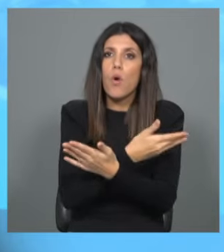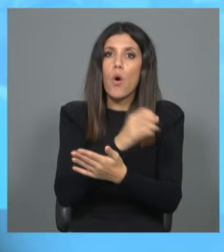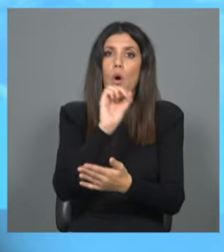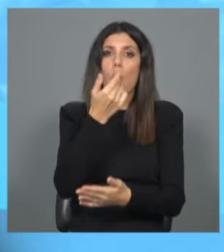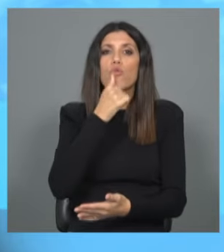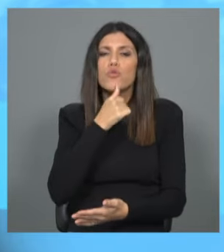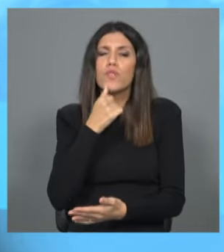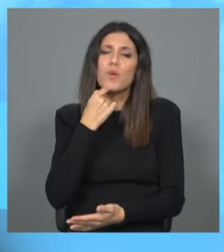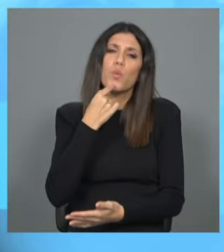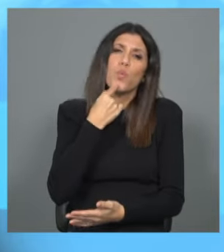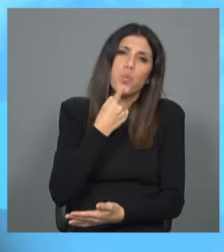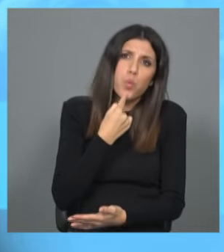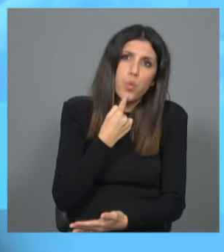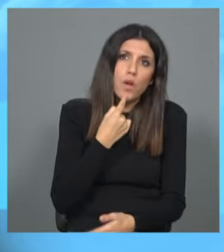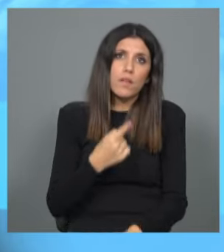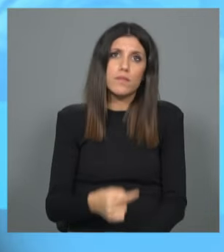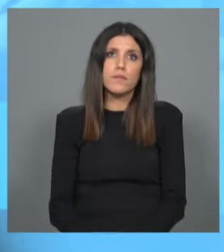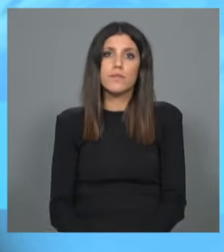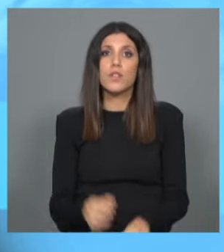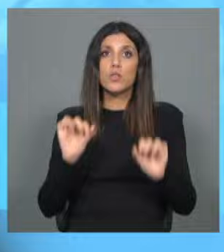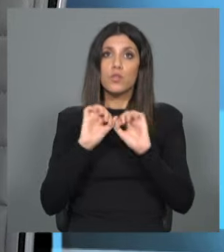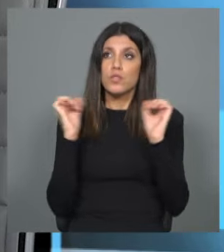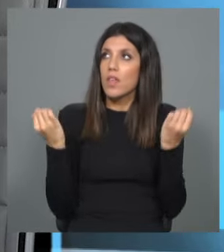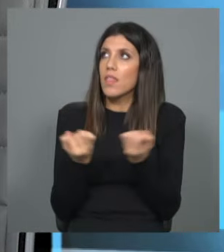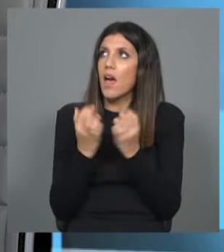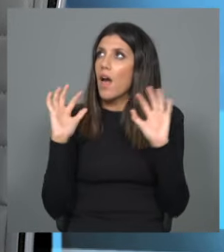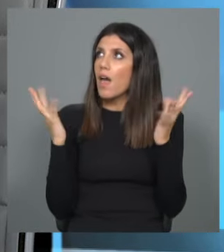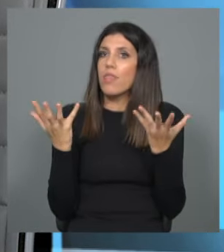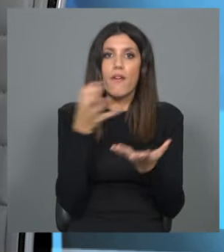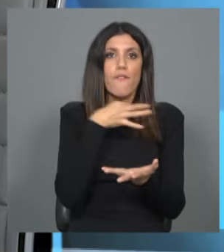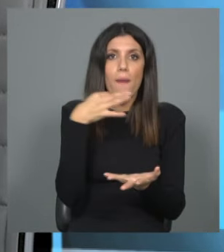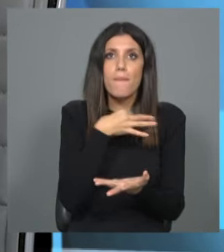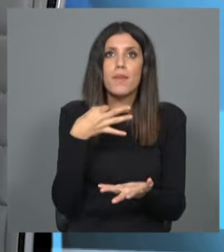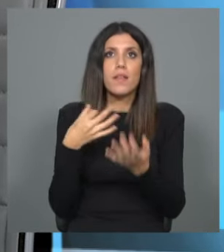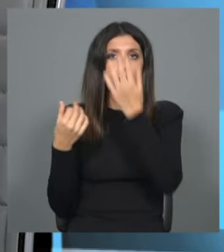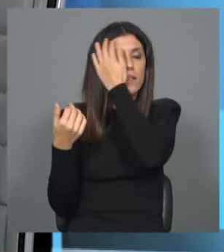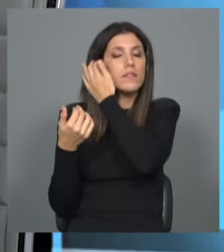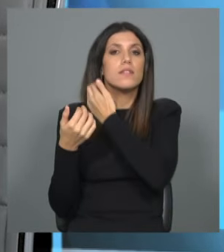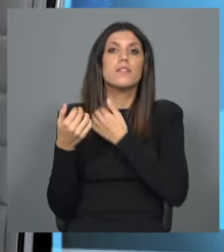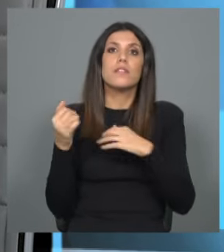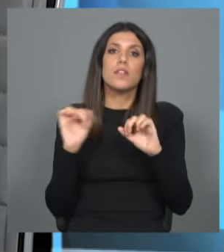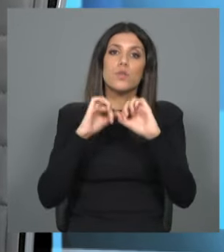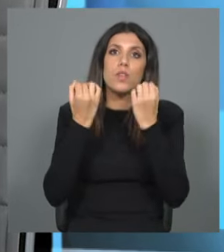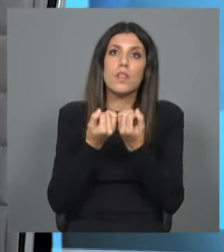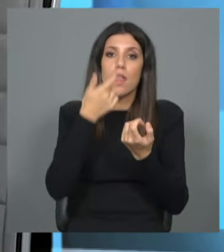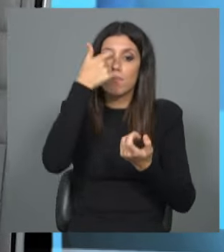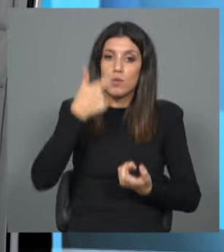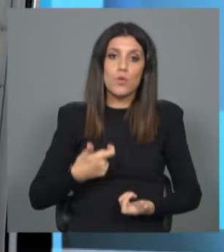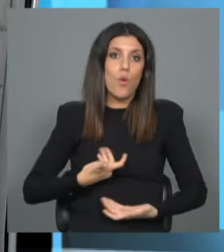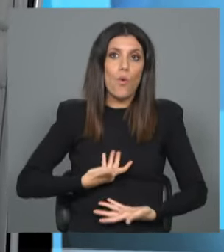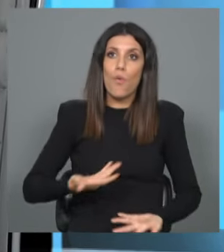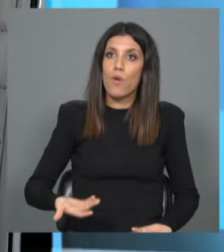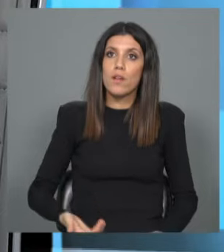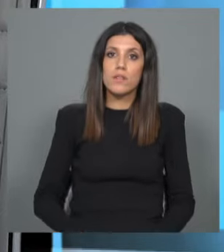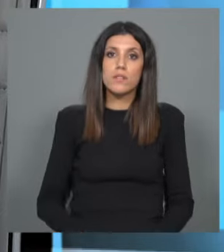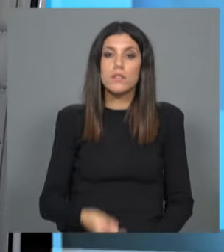extremo. Enquanto sociedade, enquanto família. Enquanto família, enquanto sociedade, enquanto pessoas, é